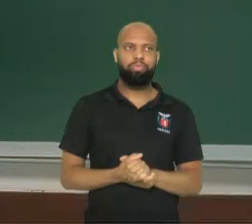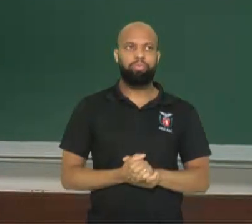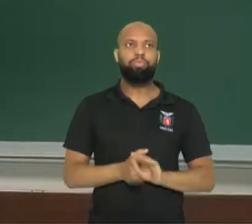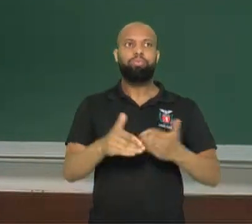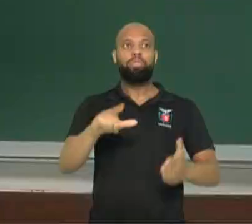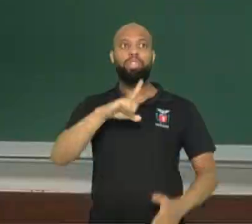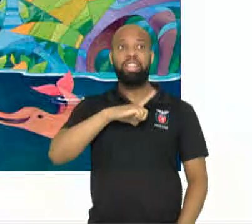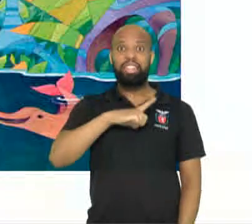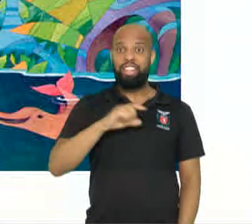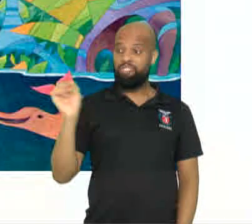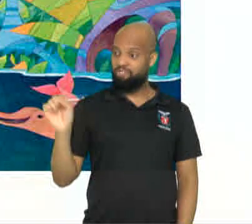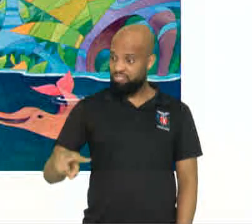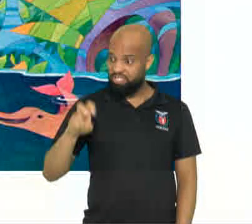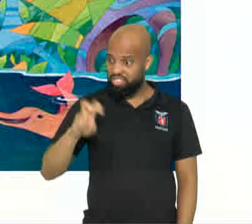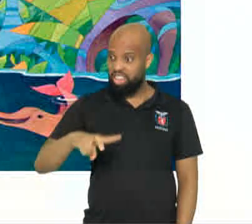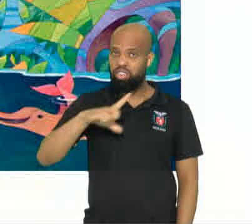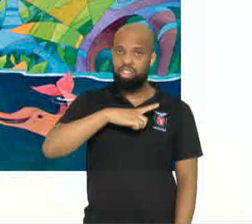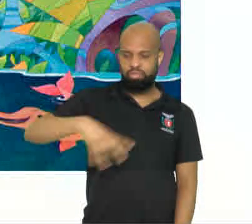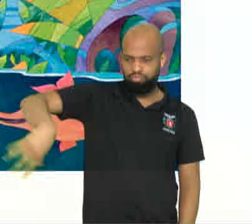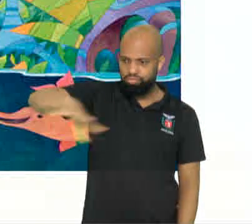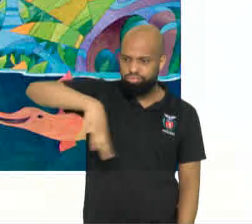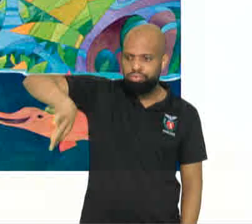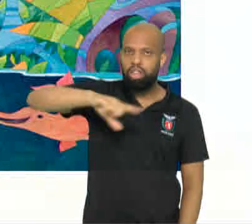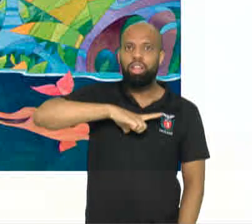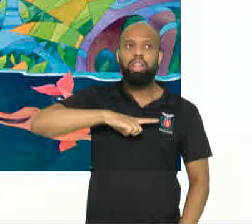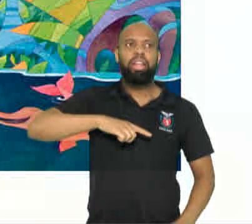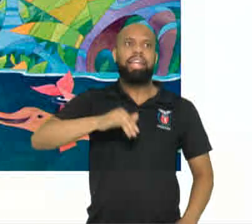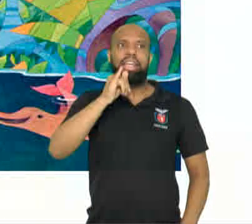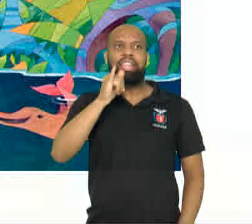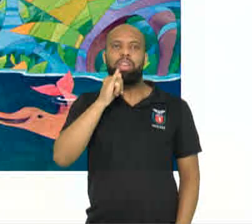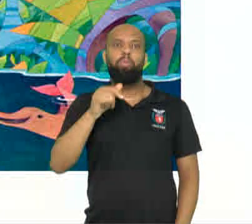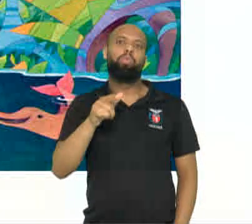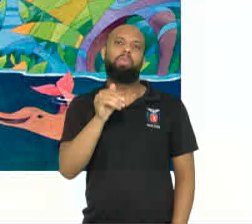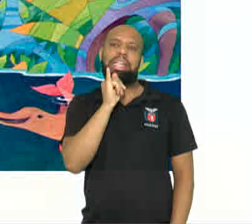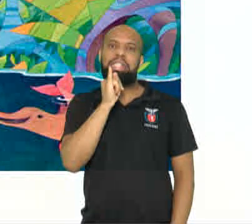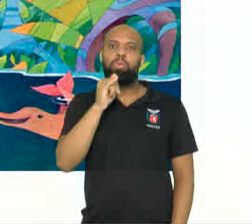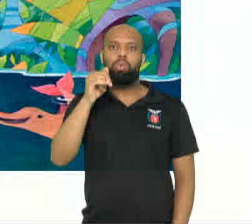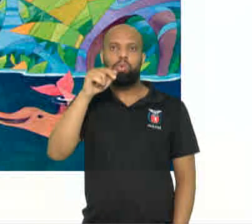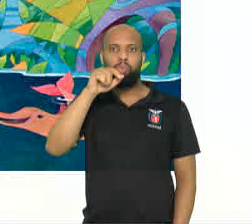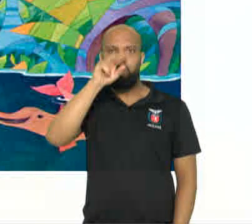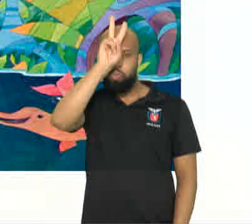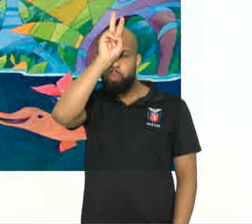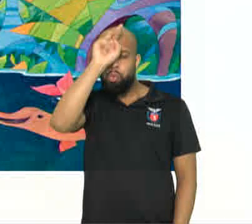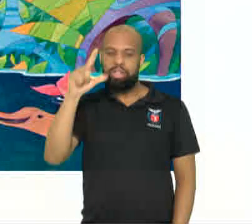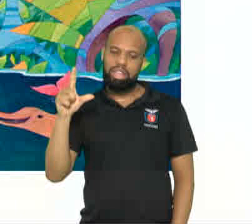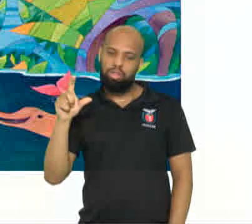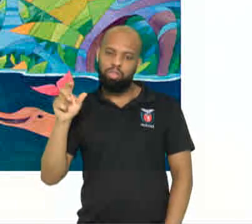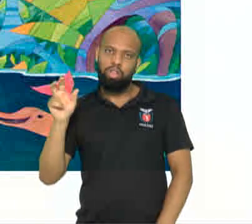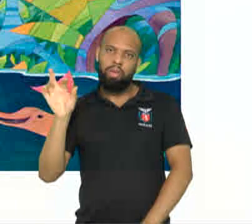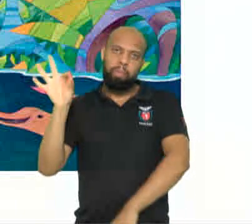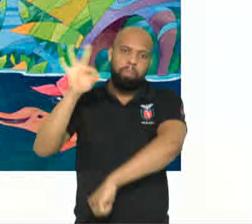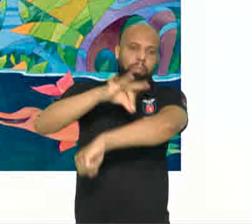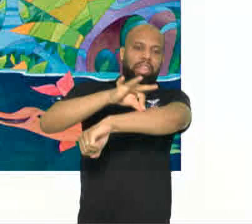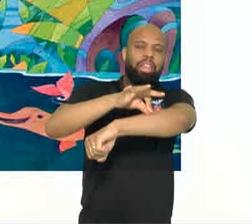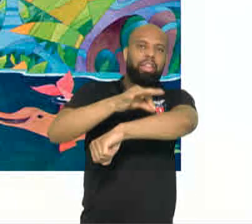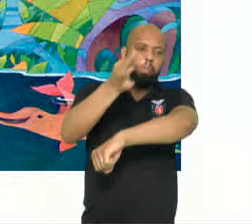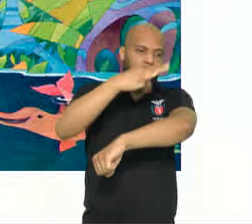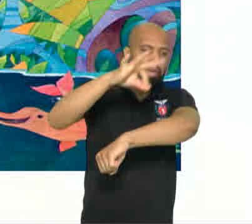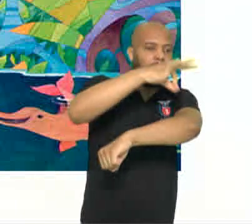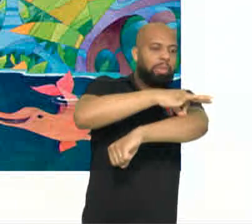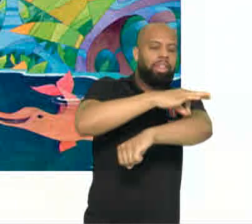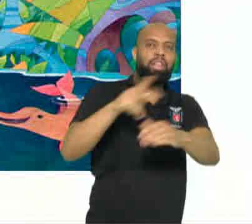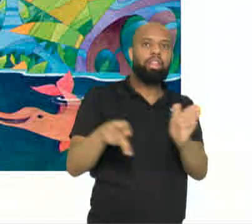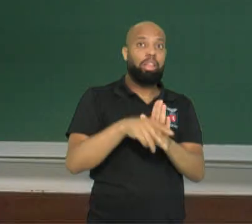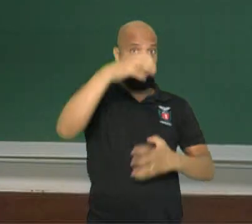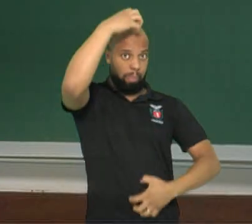Quando tem um vírus que está circulando por ali, que é transmitido por um mosquito, por exemplo, ele pode, por exemplo, picar ali um macaco.